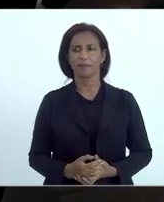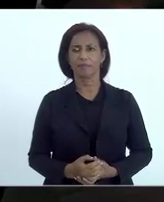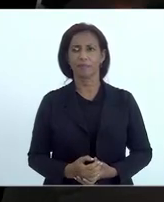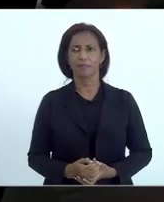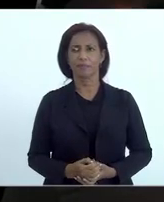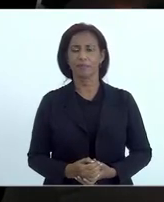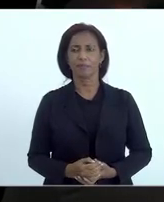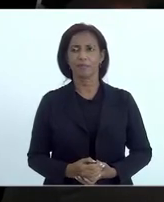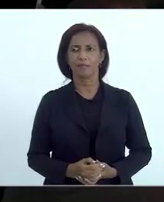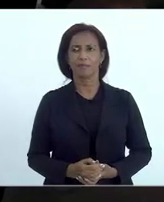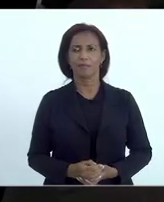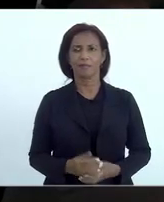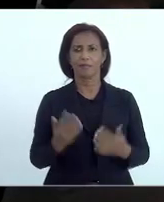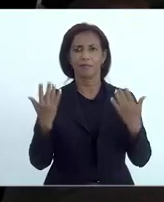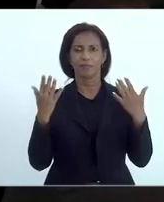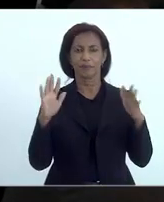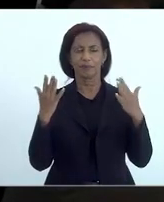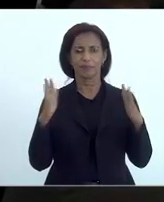e